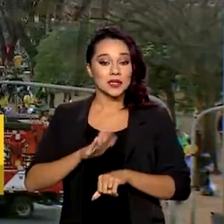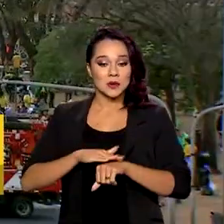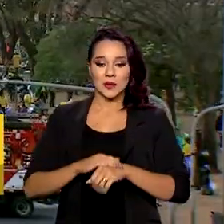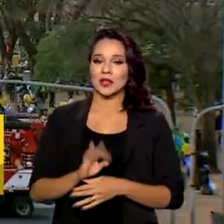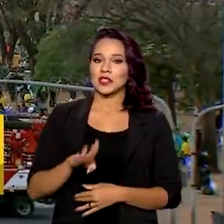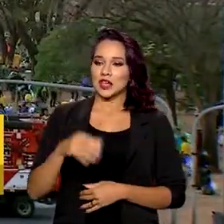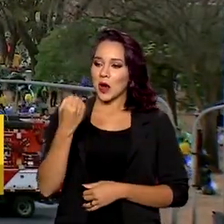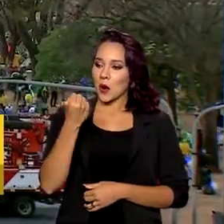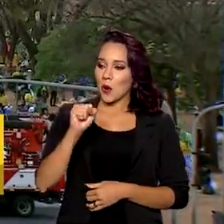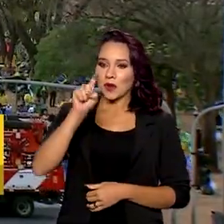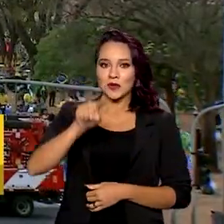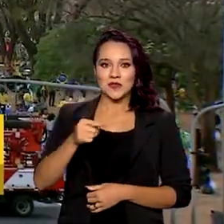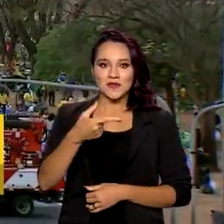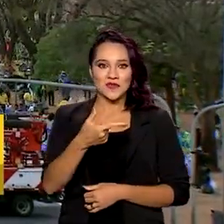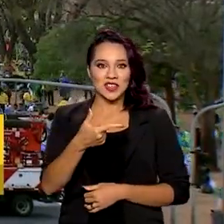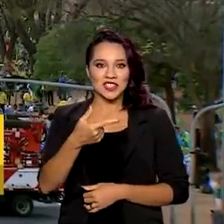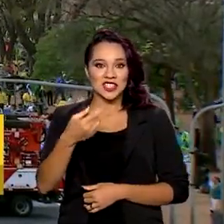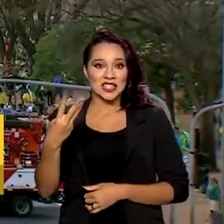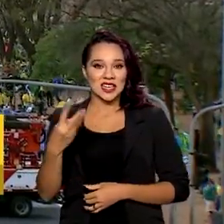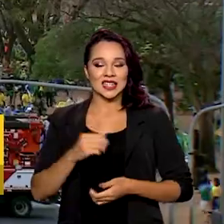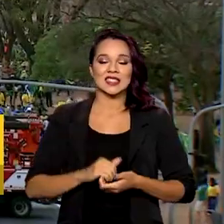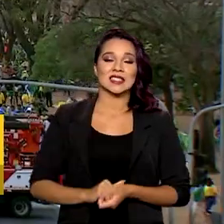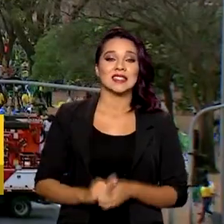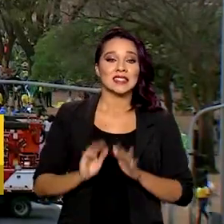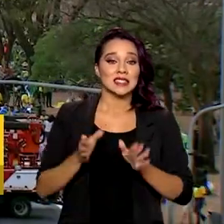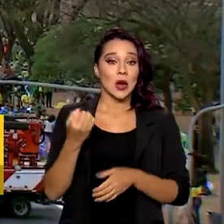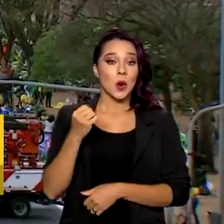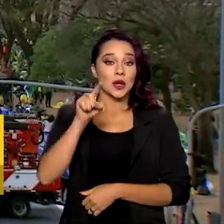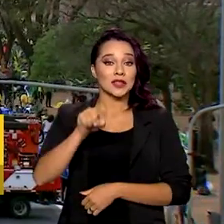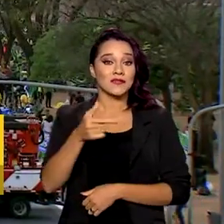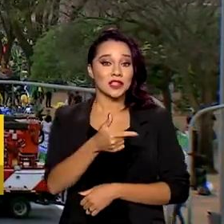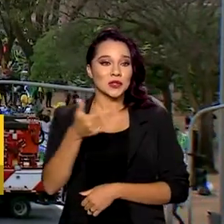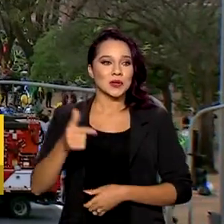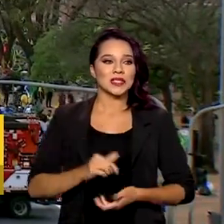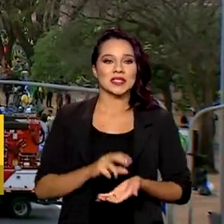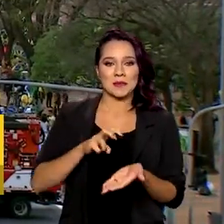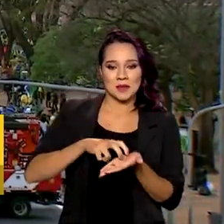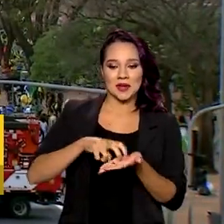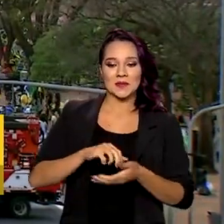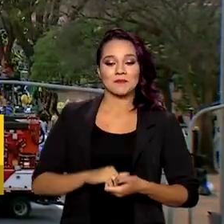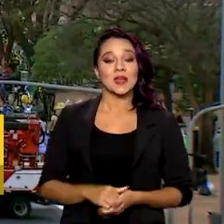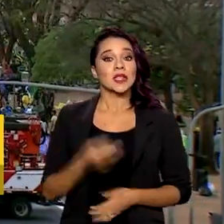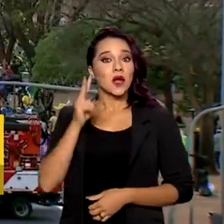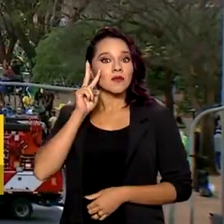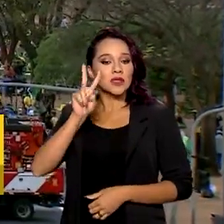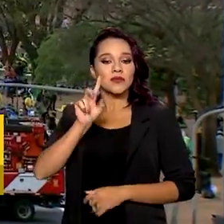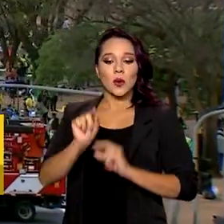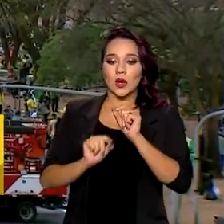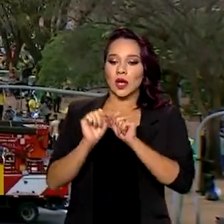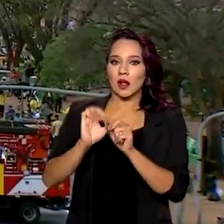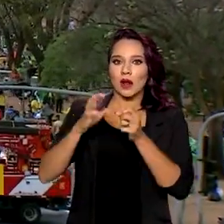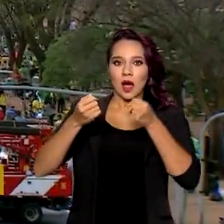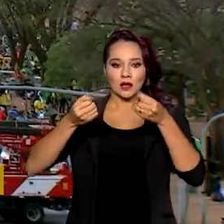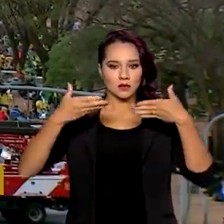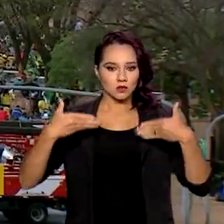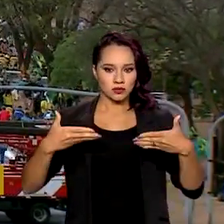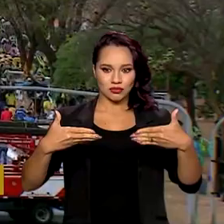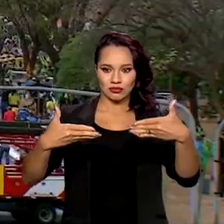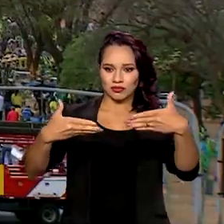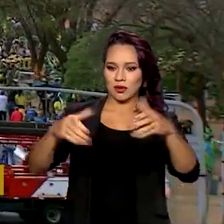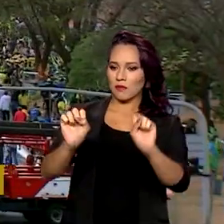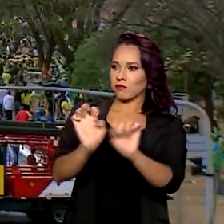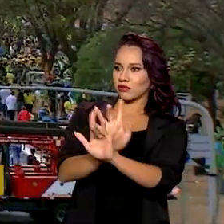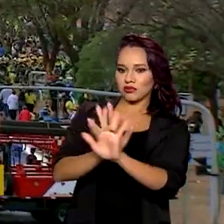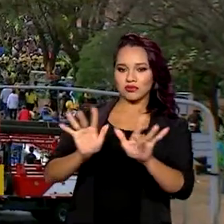são 8h23 aqui da manhã, 8h22 aqui da manhã, você vê aí uma parte da Esplanada dos Ministérios, né? Isso,